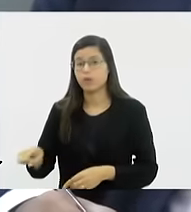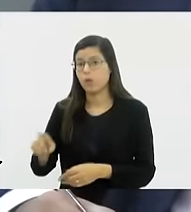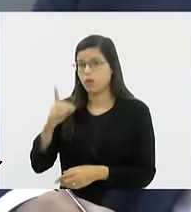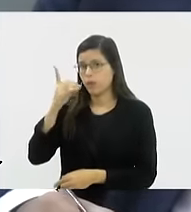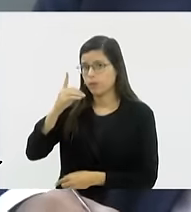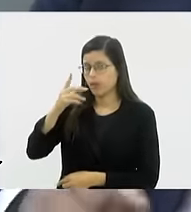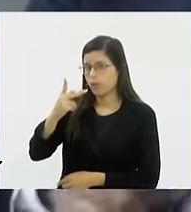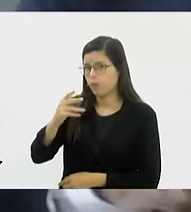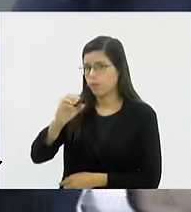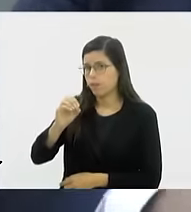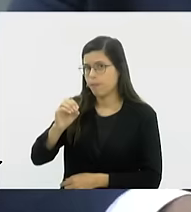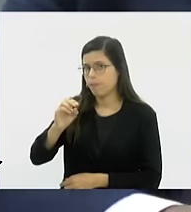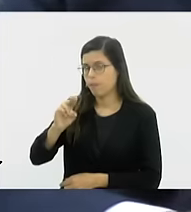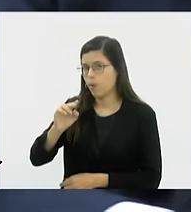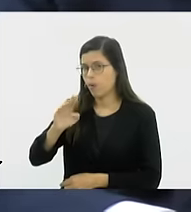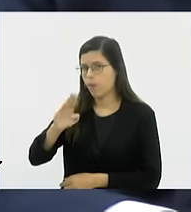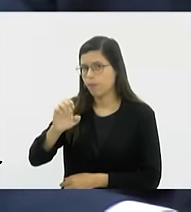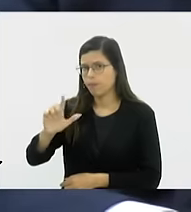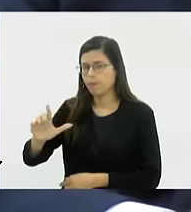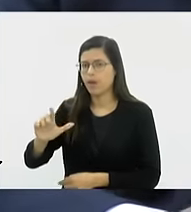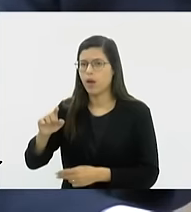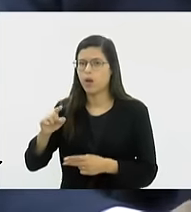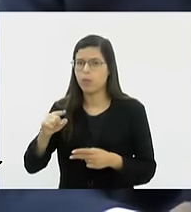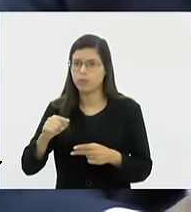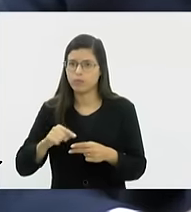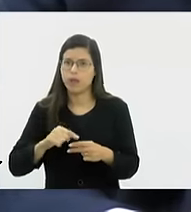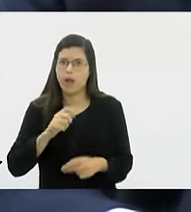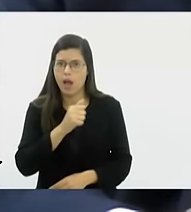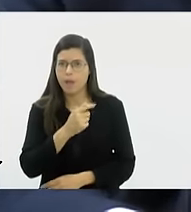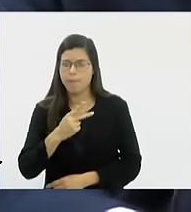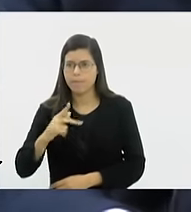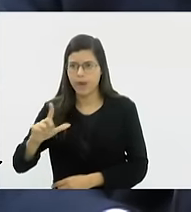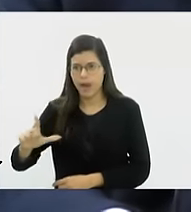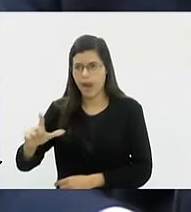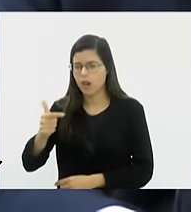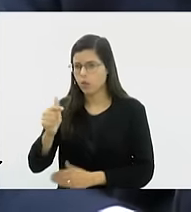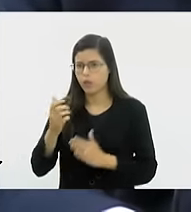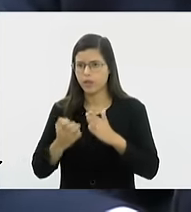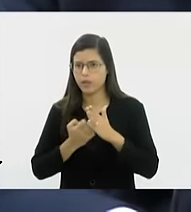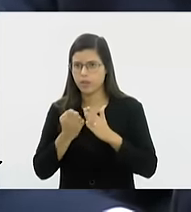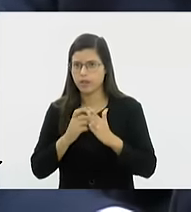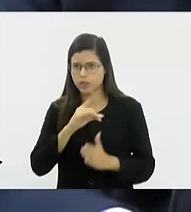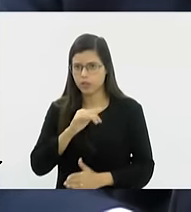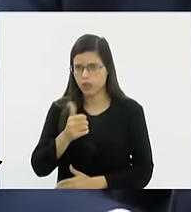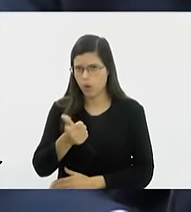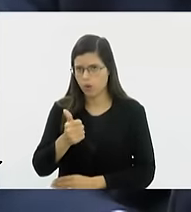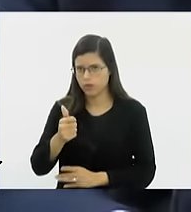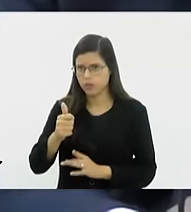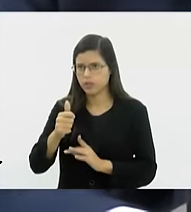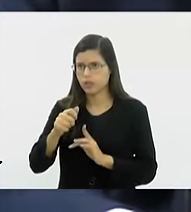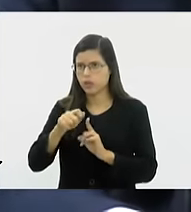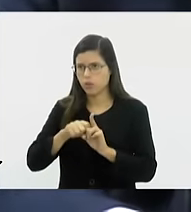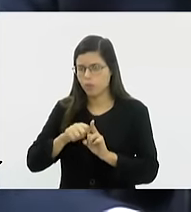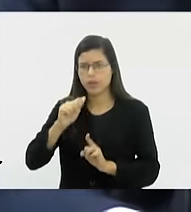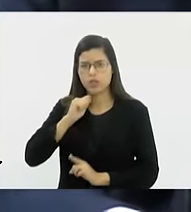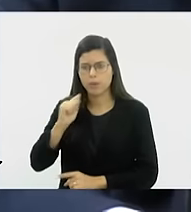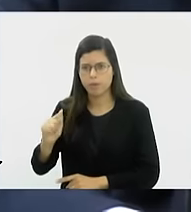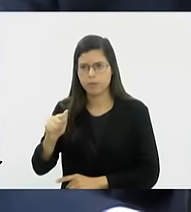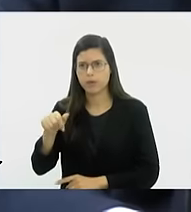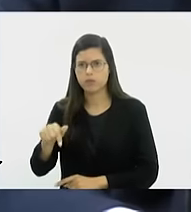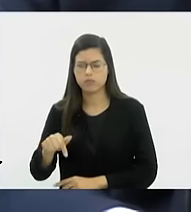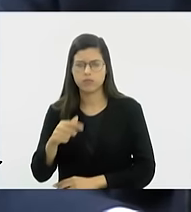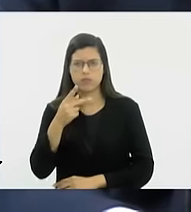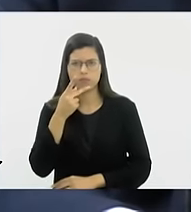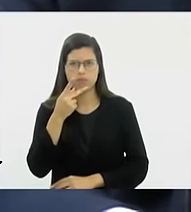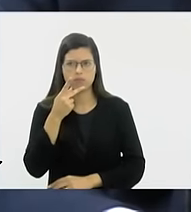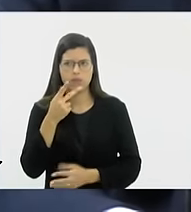a TCR e a própria APL. E aí, no dia 11/4, o senhor constatou